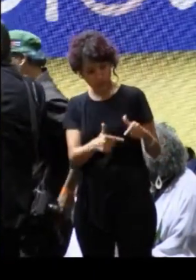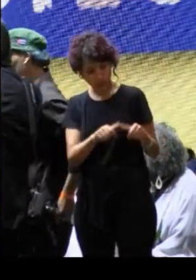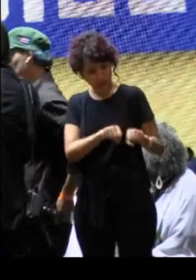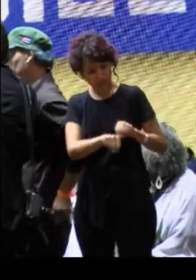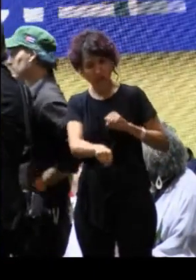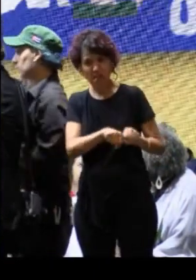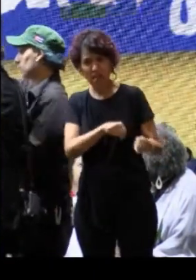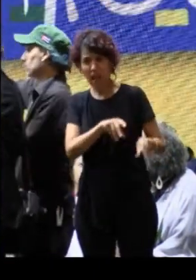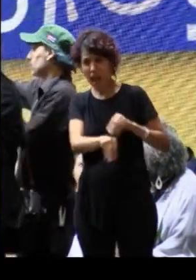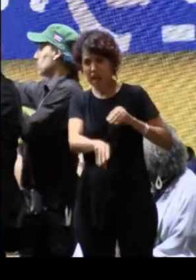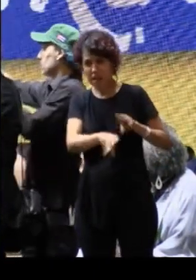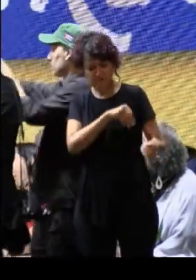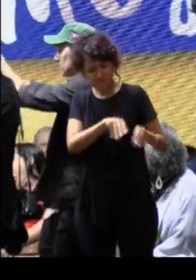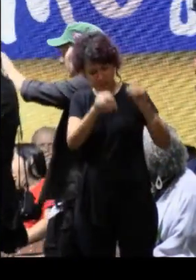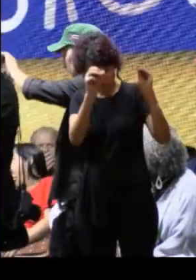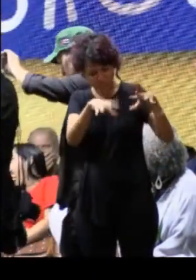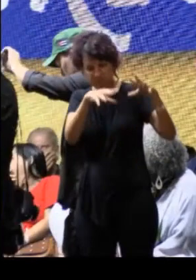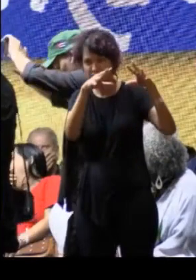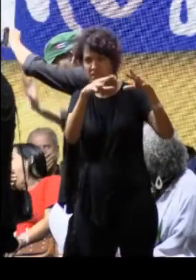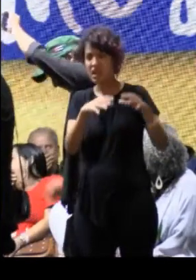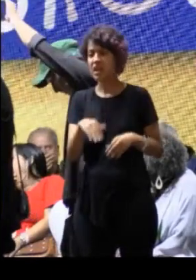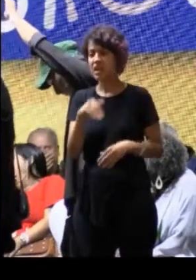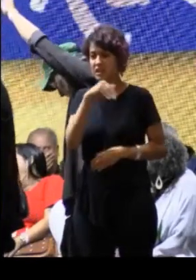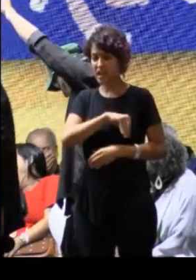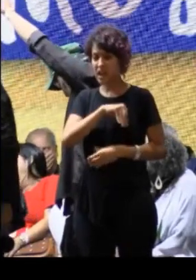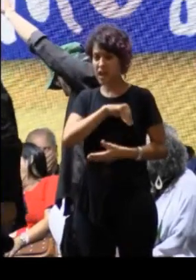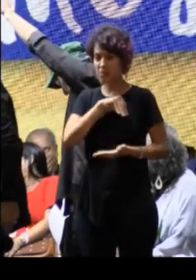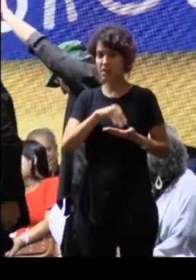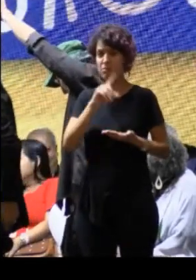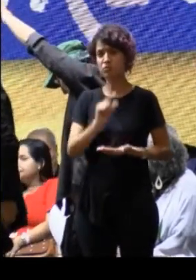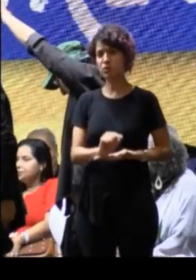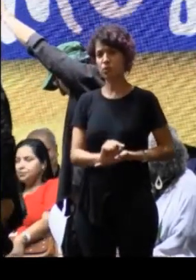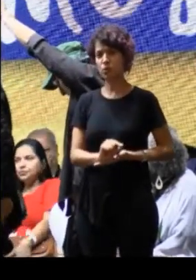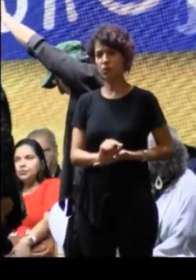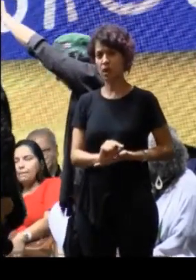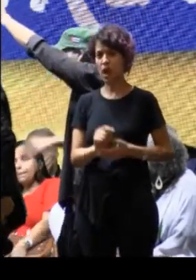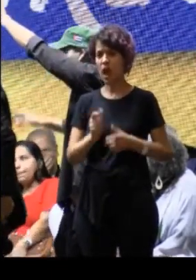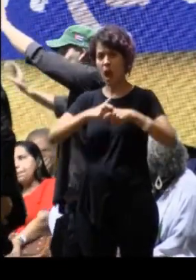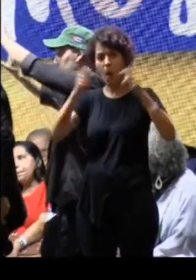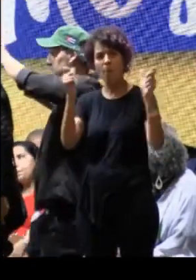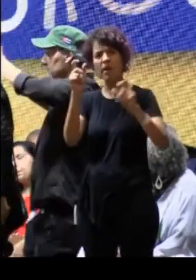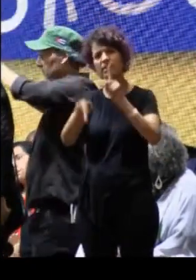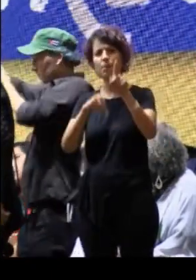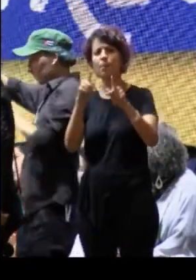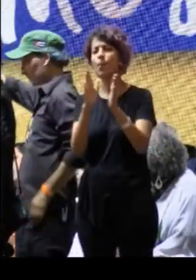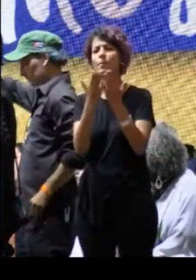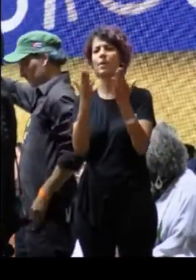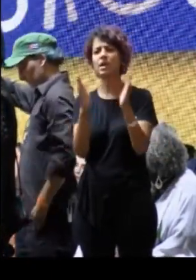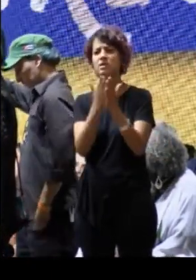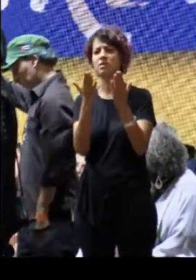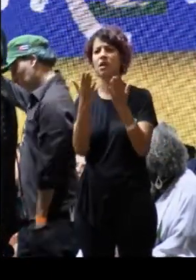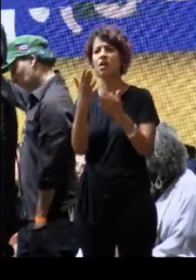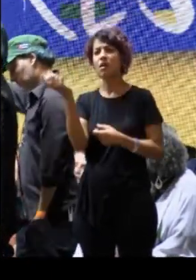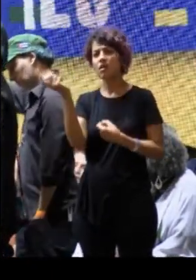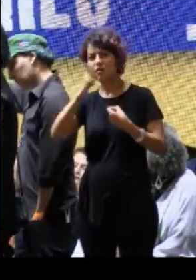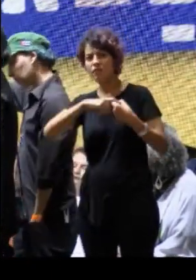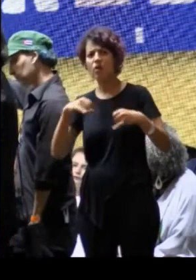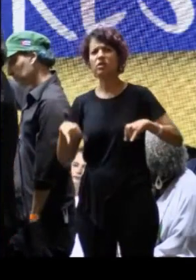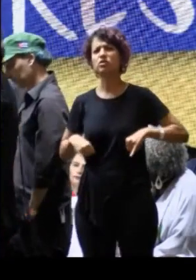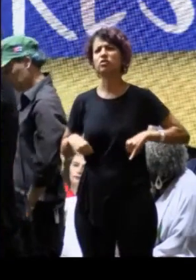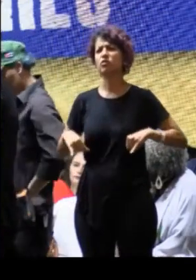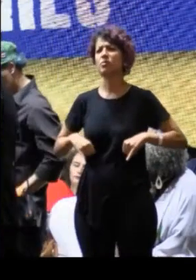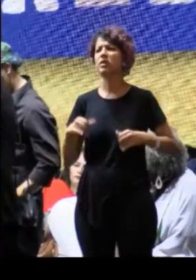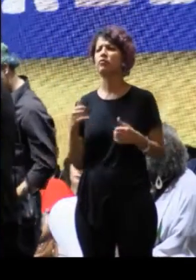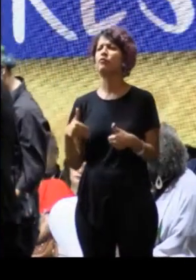reduz o valor real do salário mínimo, que aumenta a extrema pobreza e traz de volta o flagelo da fome, que destrói